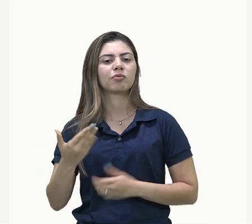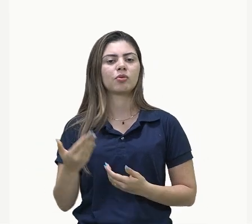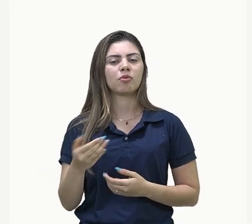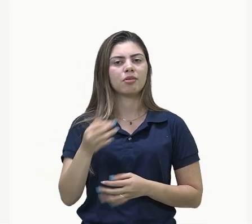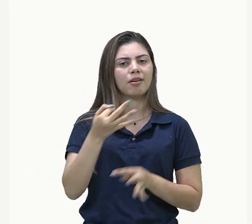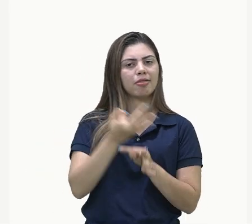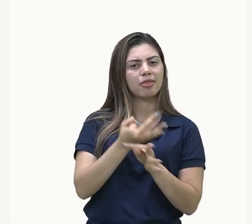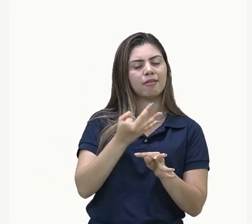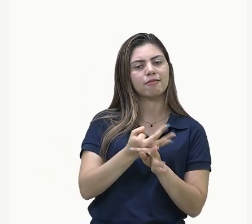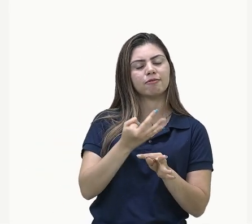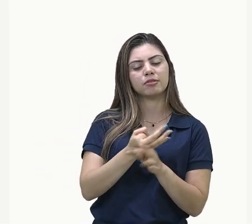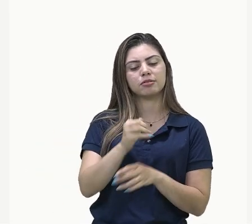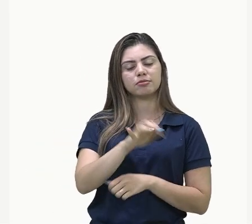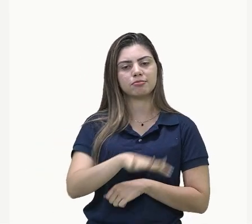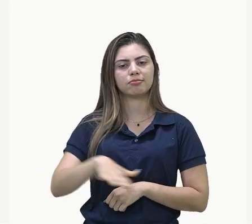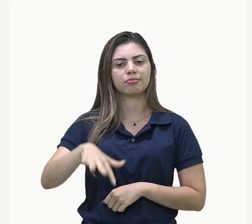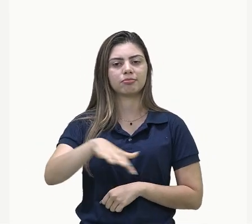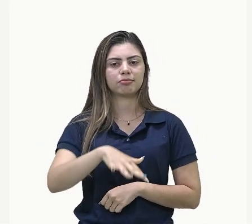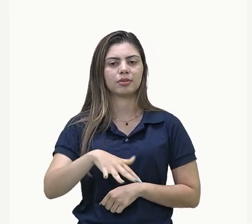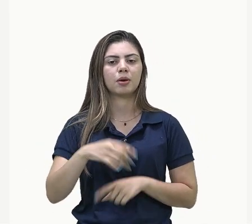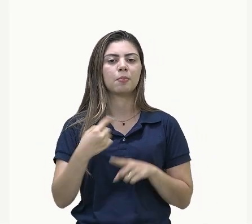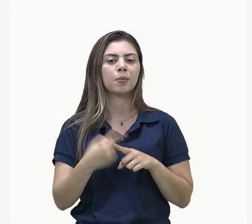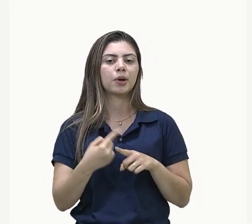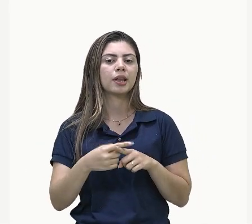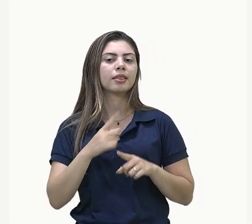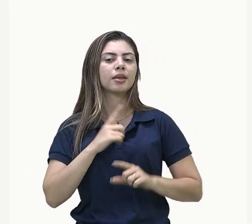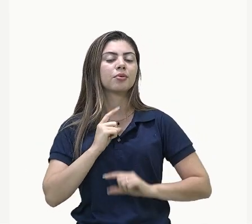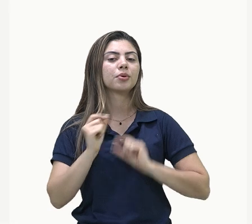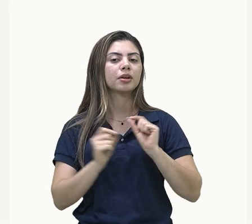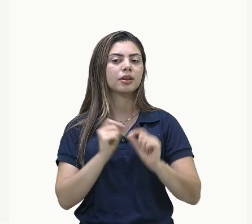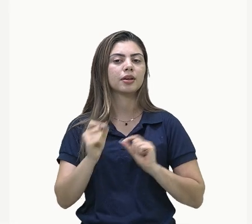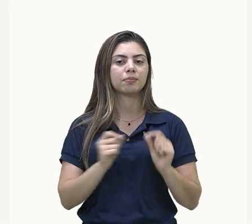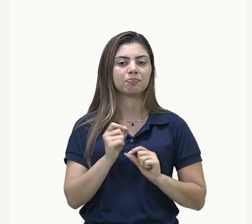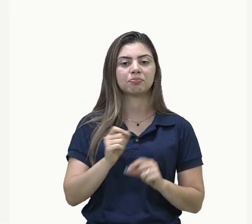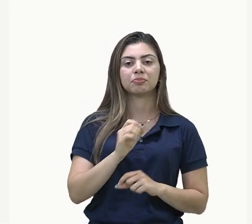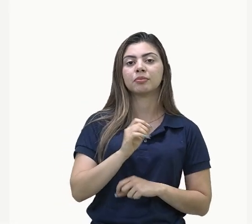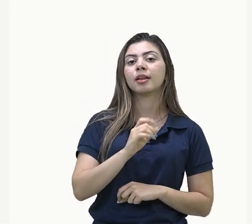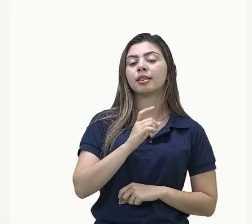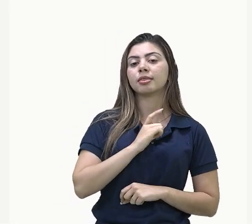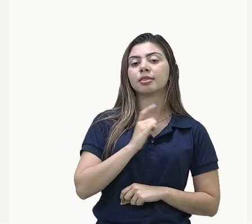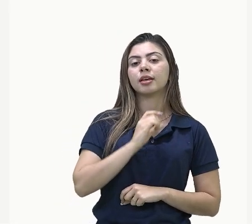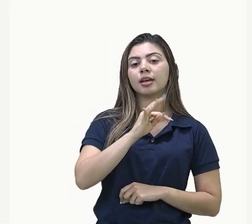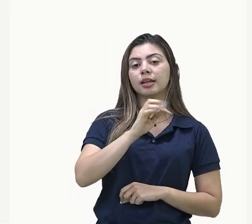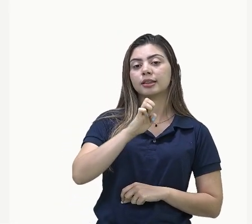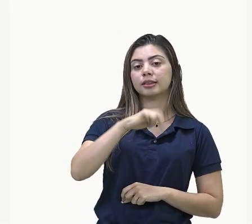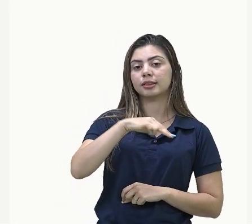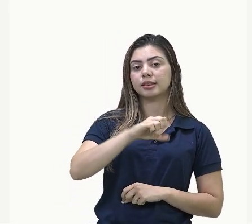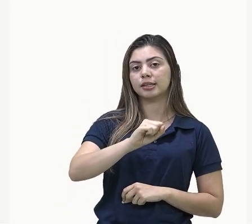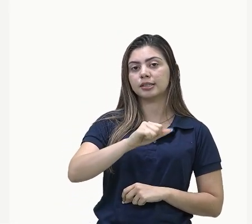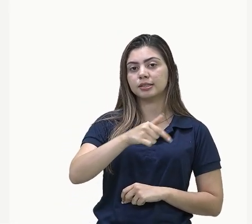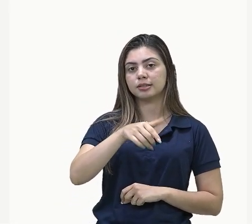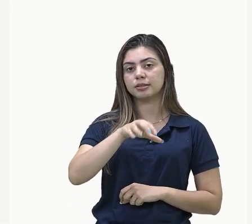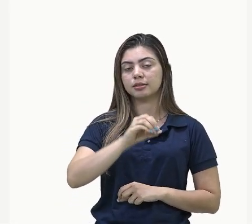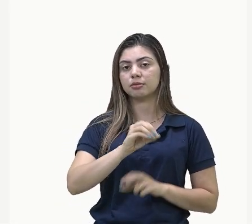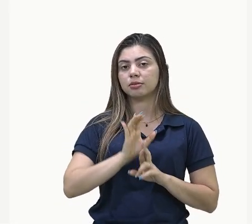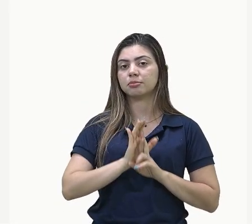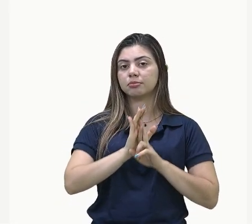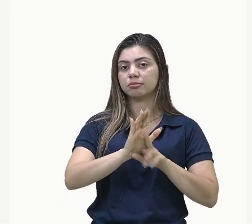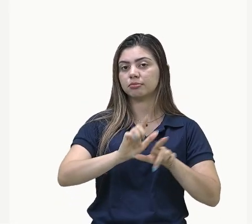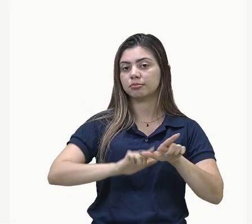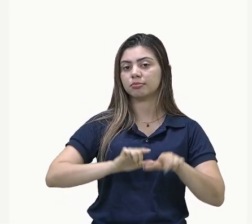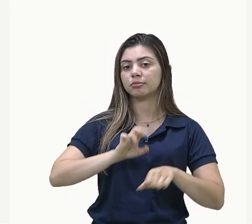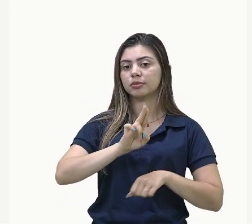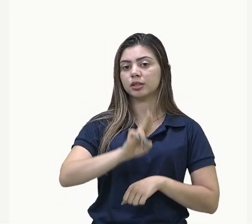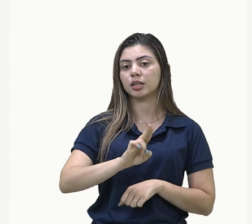que relaciona, olha só, a tensão representada pela letra U, ou